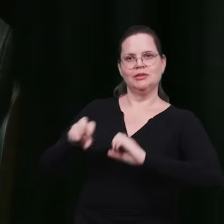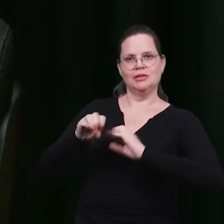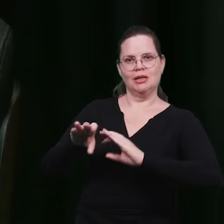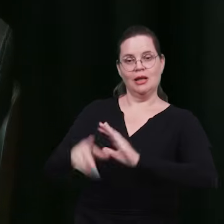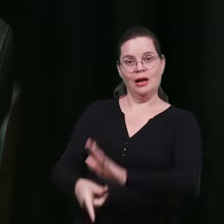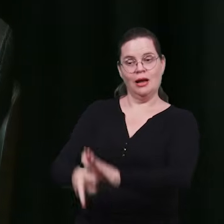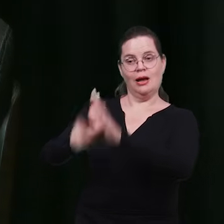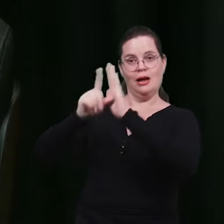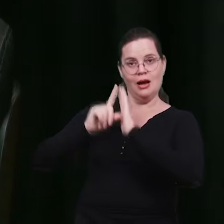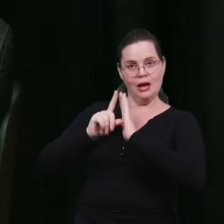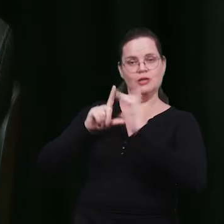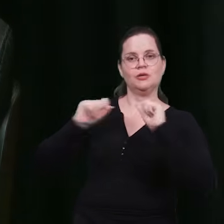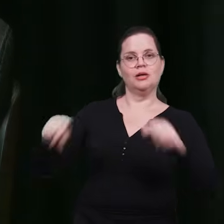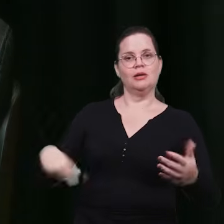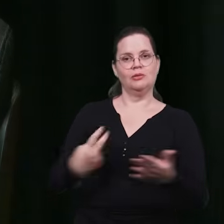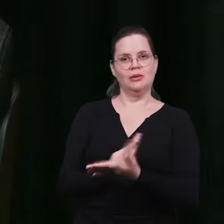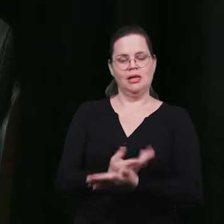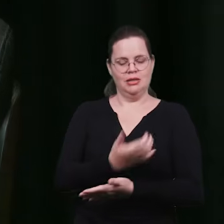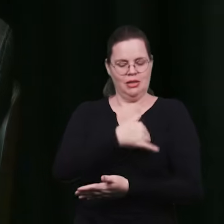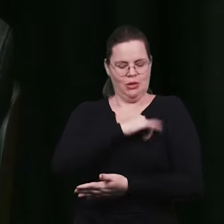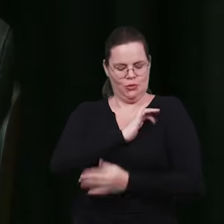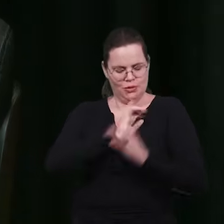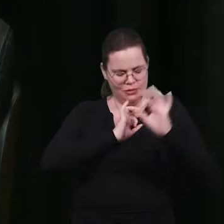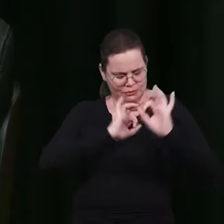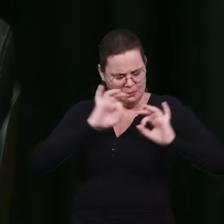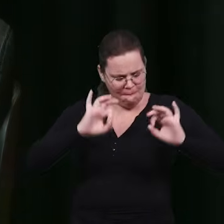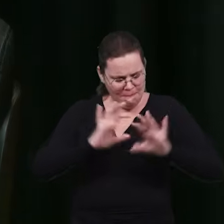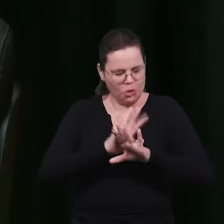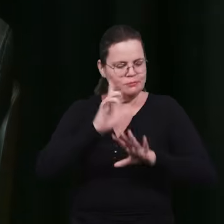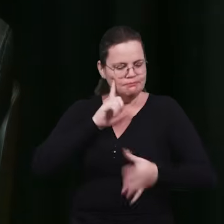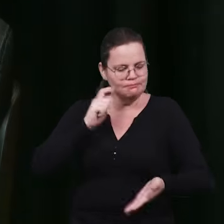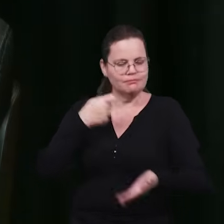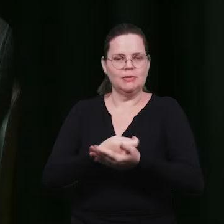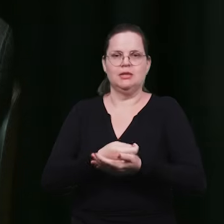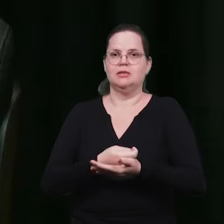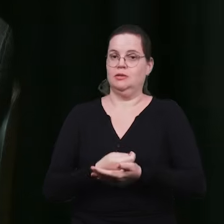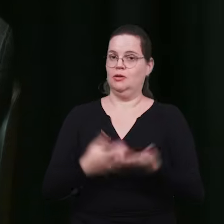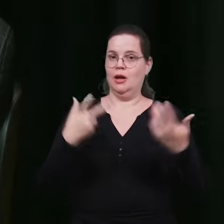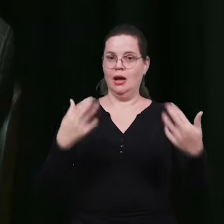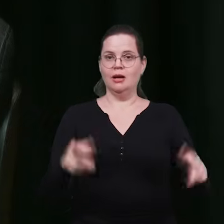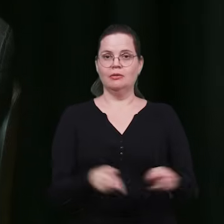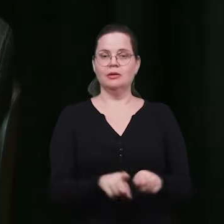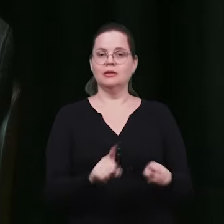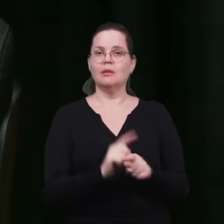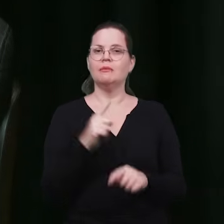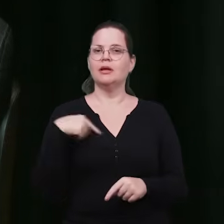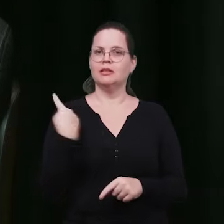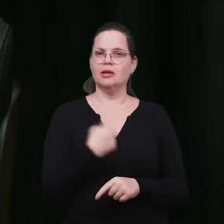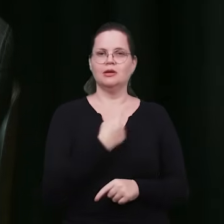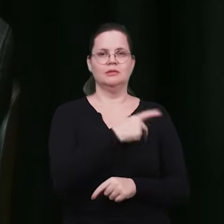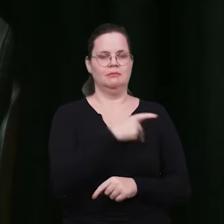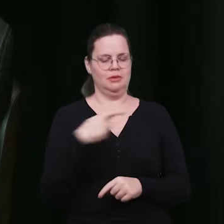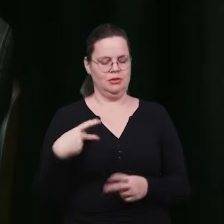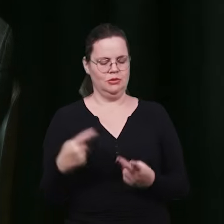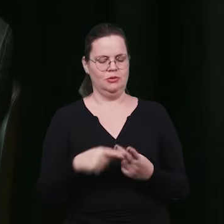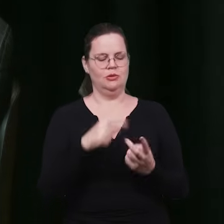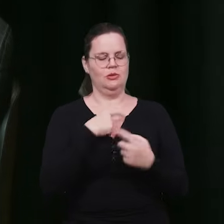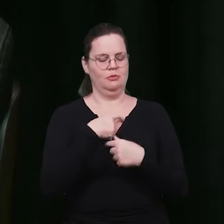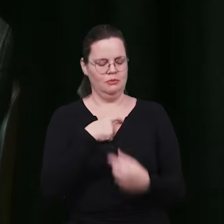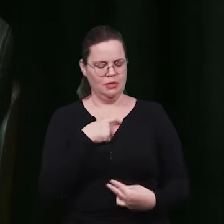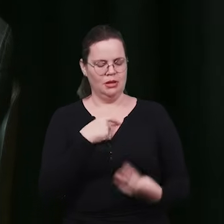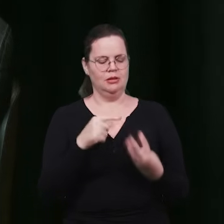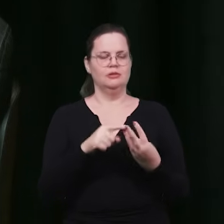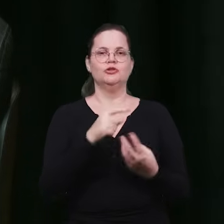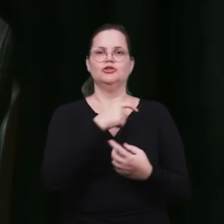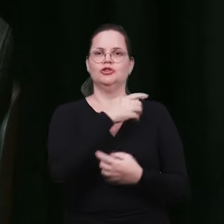preparou o seu coração. Exatamente. Isso aí. Então nós, fica até aqui um ensino para nós, pastores, obreiros,